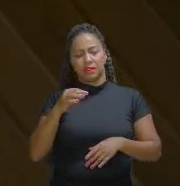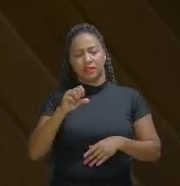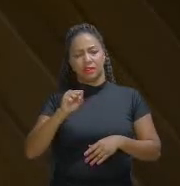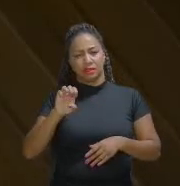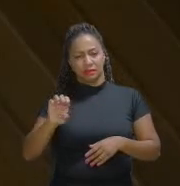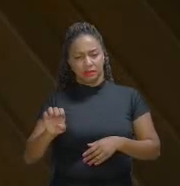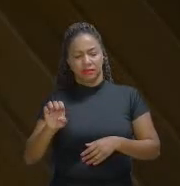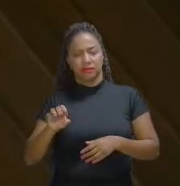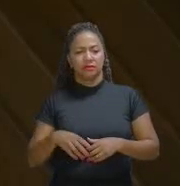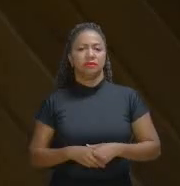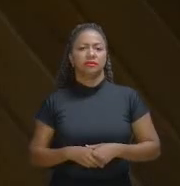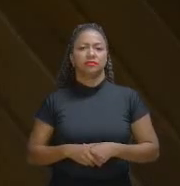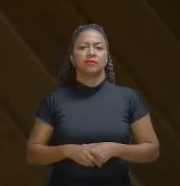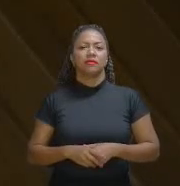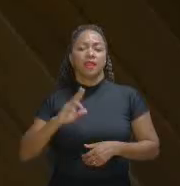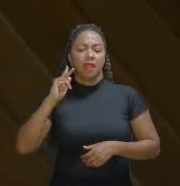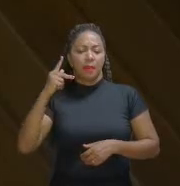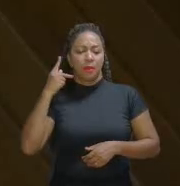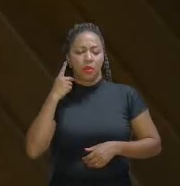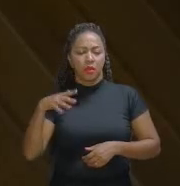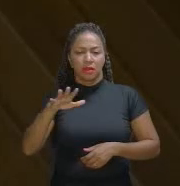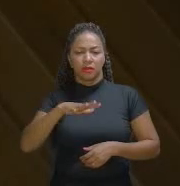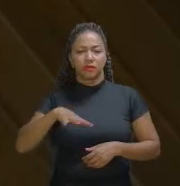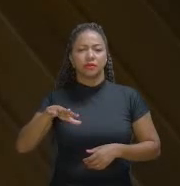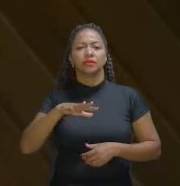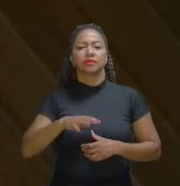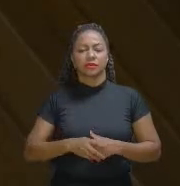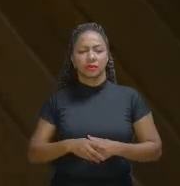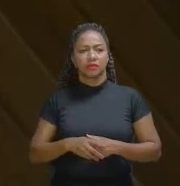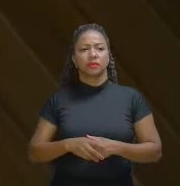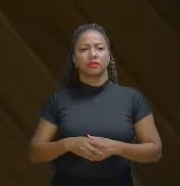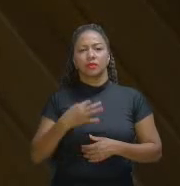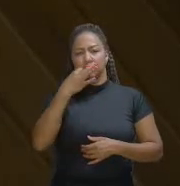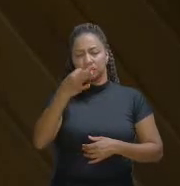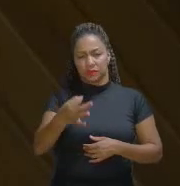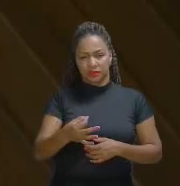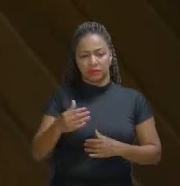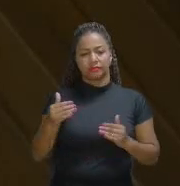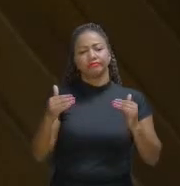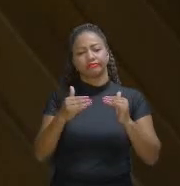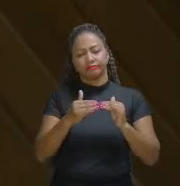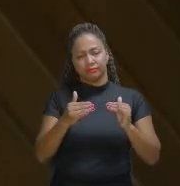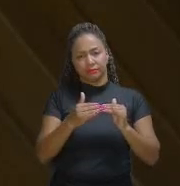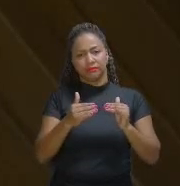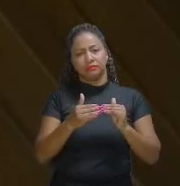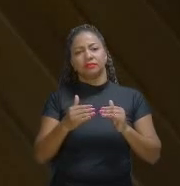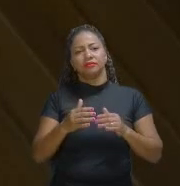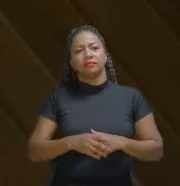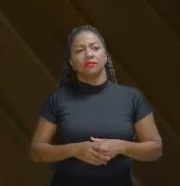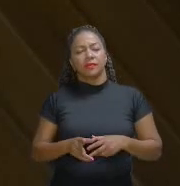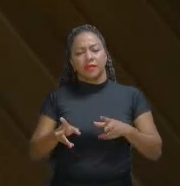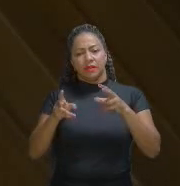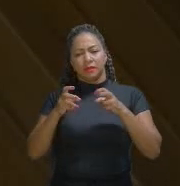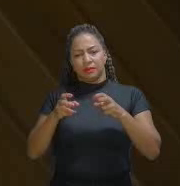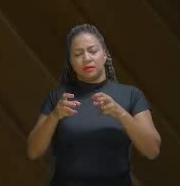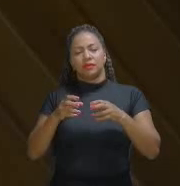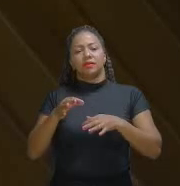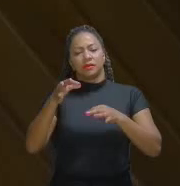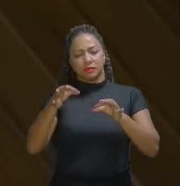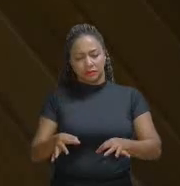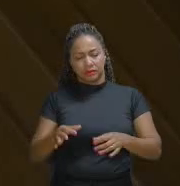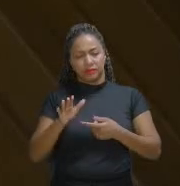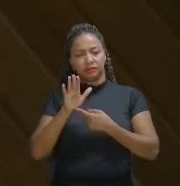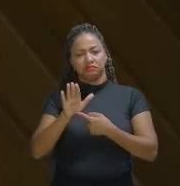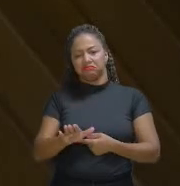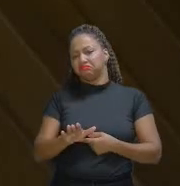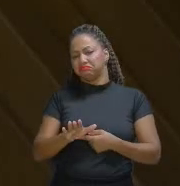23.604. A Procuradoria Regional Eleitoral, por sua vez, manifestou-se no mesmo sentido, entendendo que a irregularidade identificada